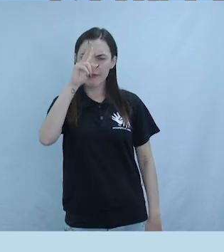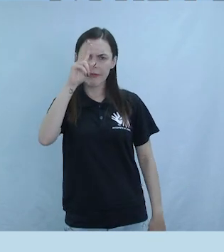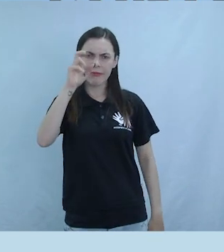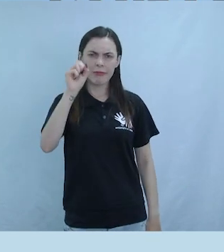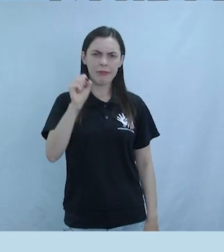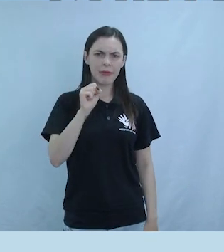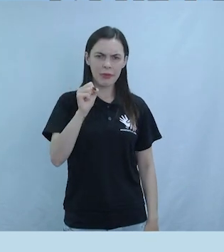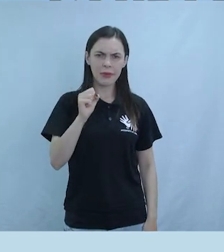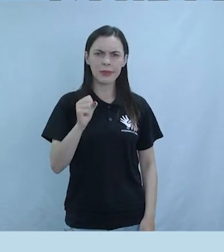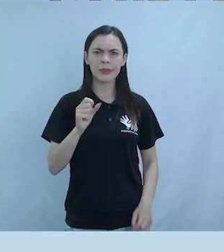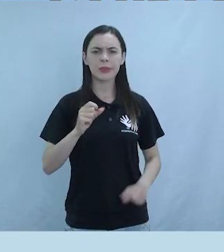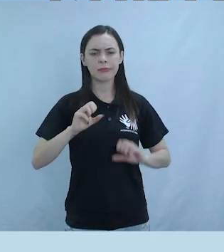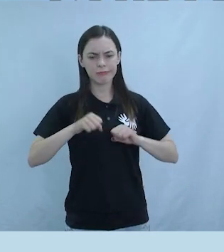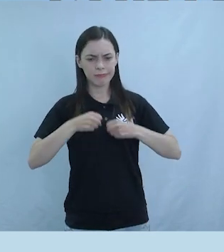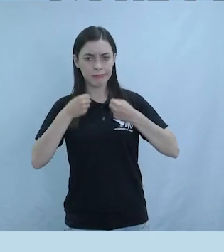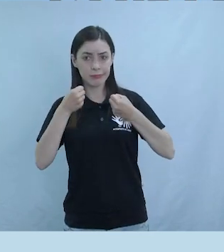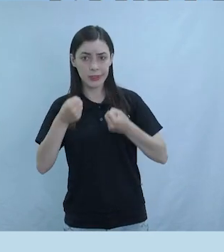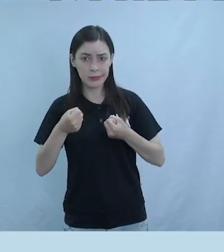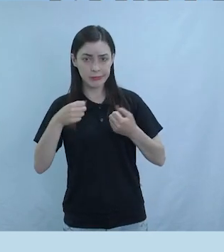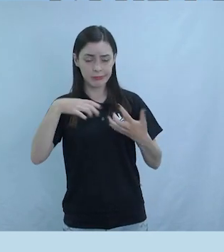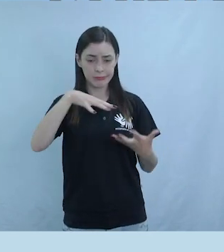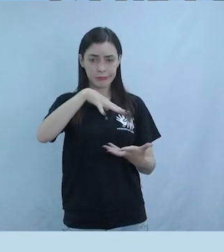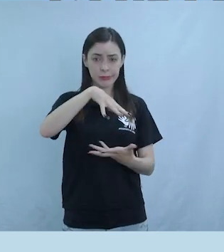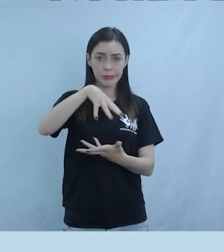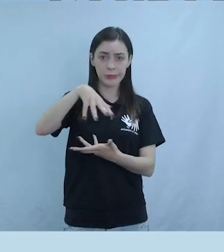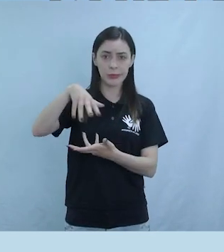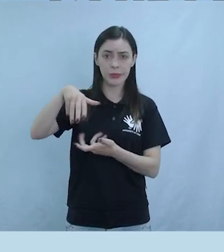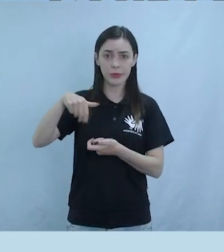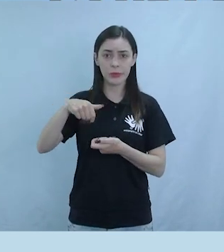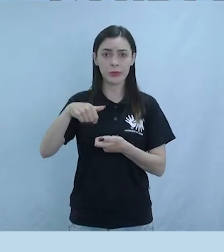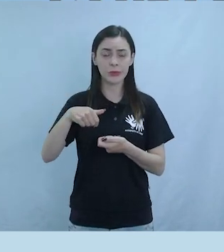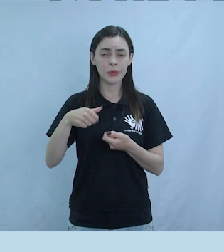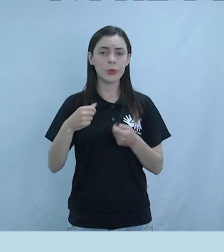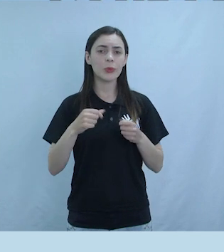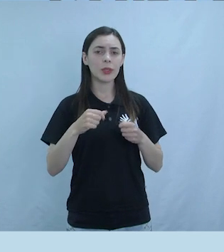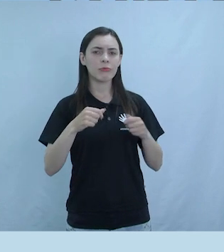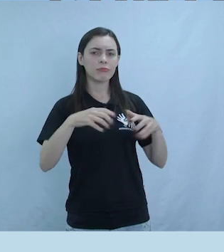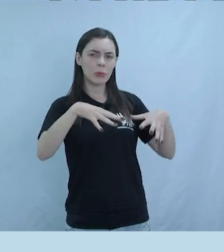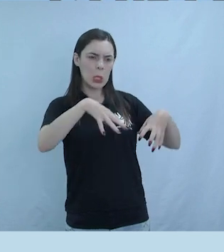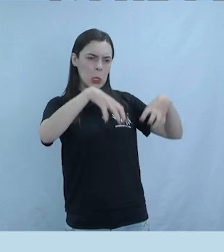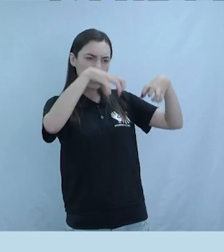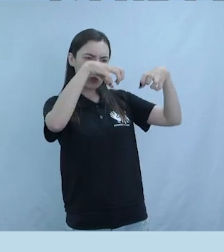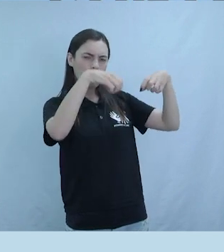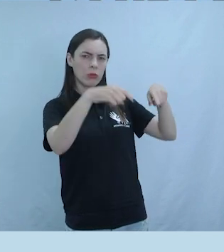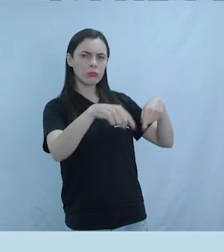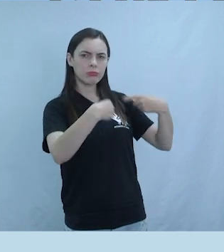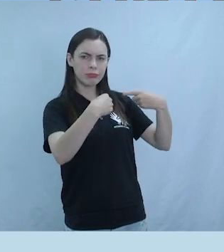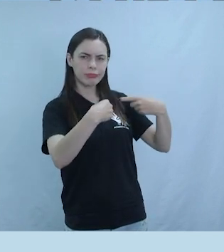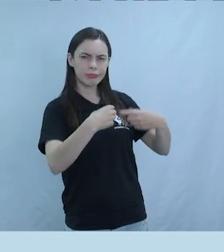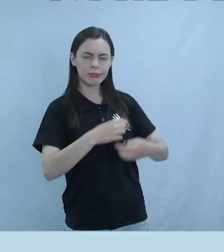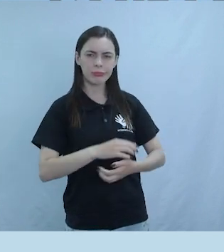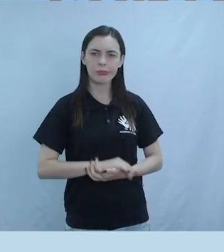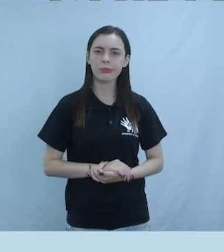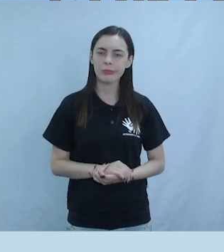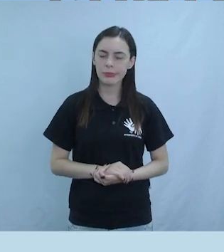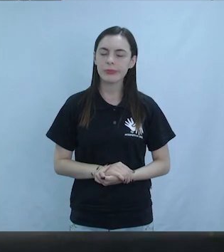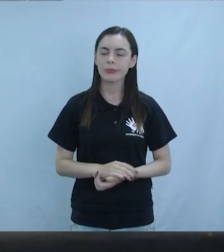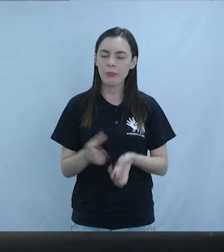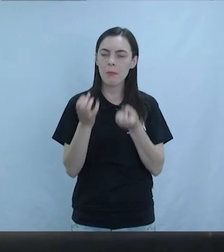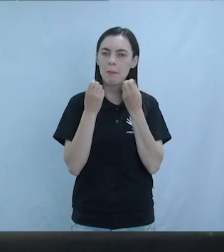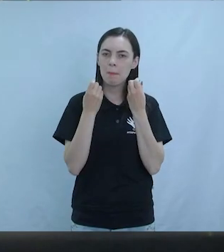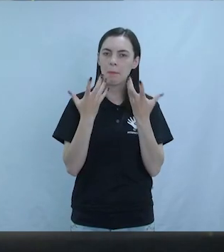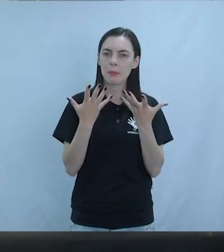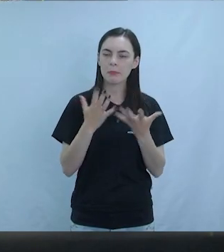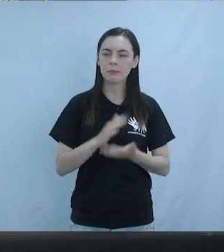eram fortes e defendiam a terra contra os monstros. Isso mesmo, muito bom,